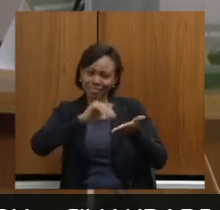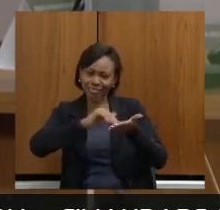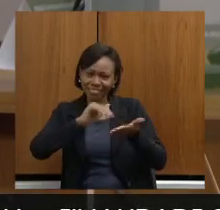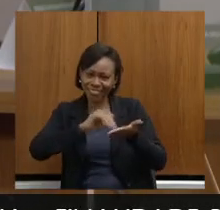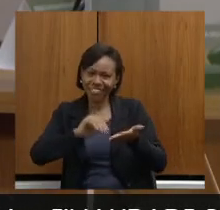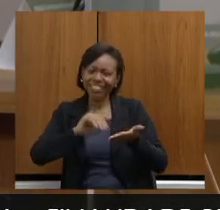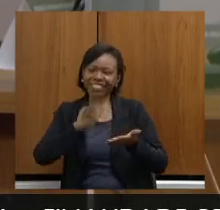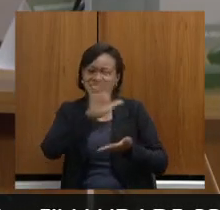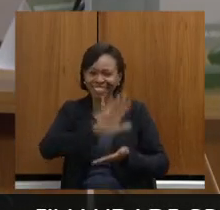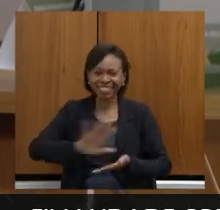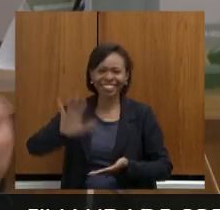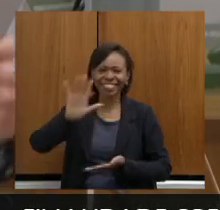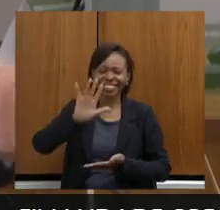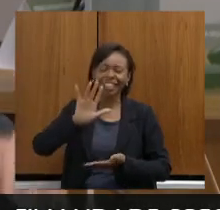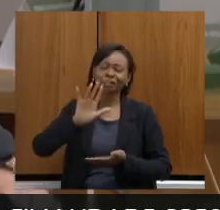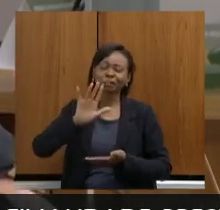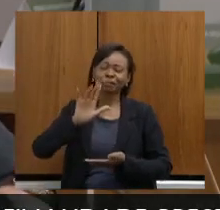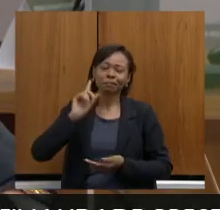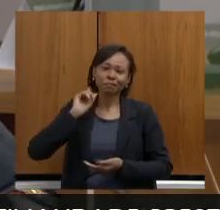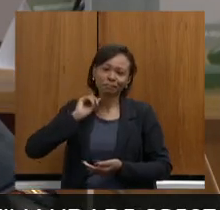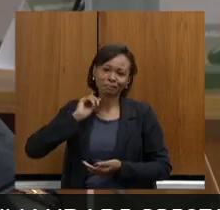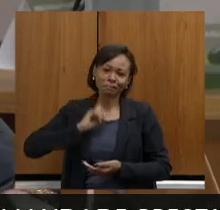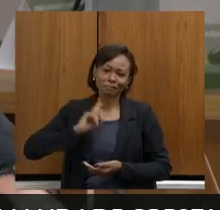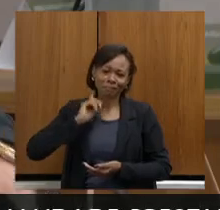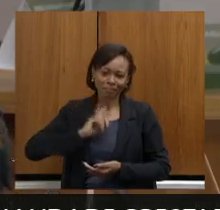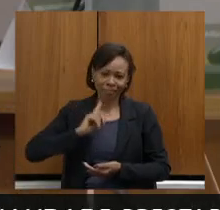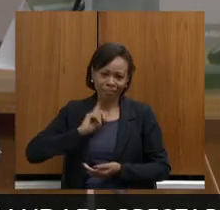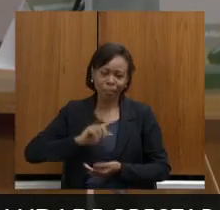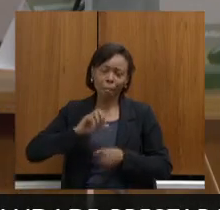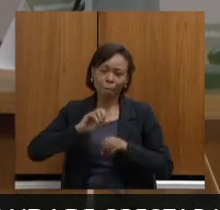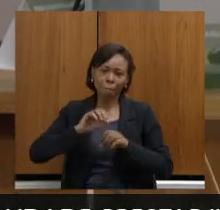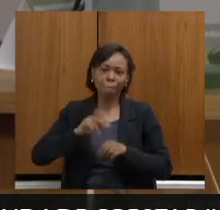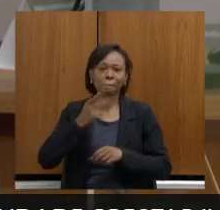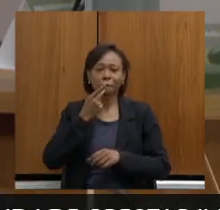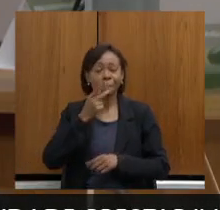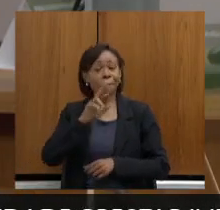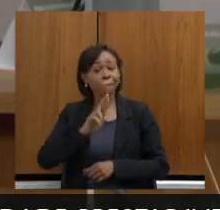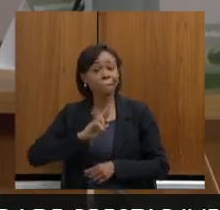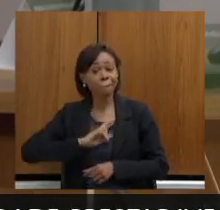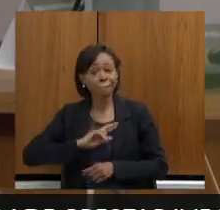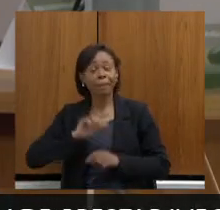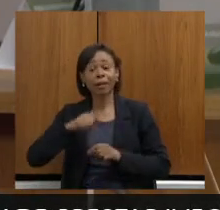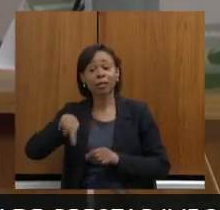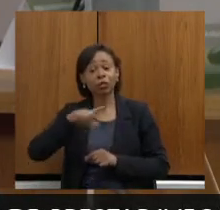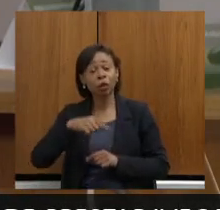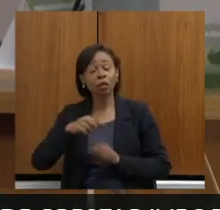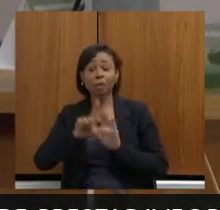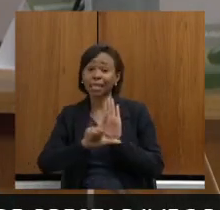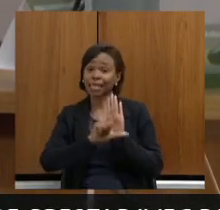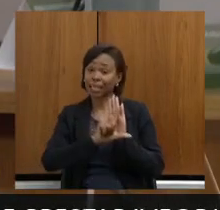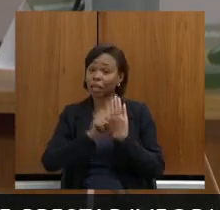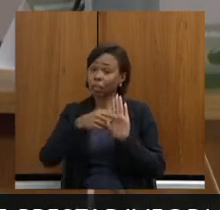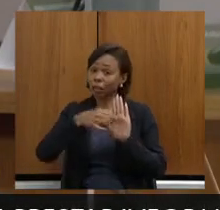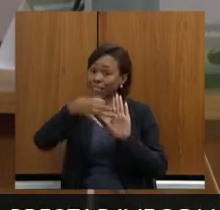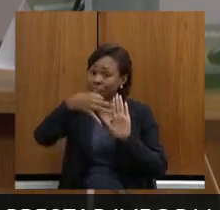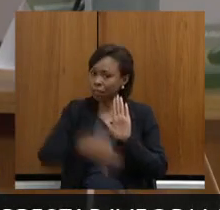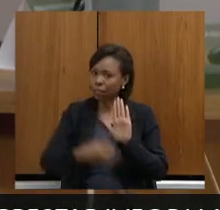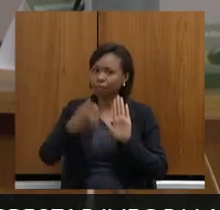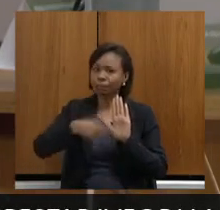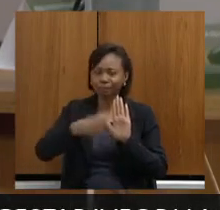da merenda e eu considerei até achei interessante a resposta mas para ver como é que a legislação tem que ser bem amarrada